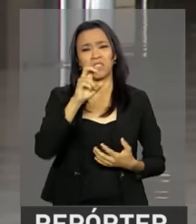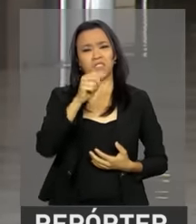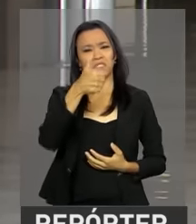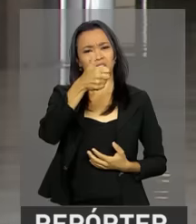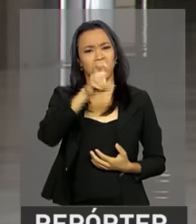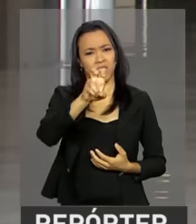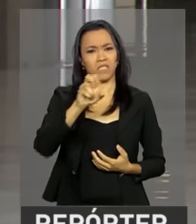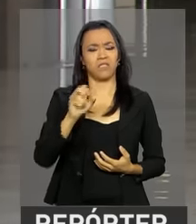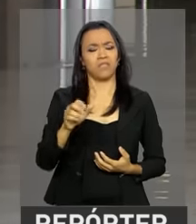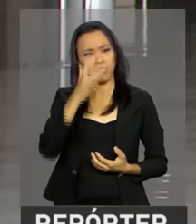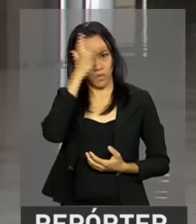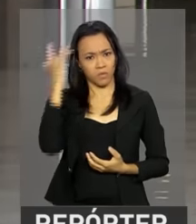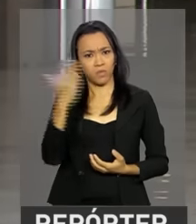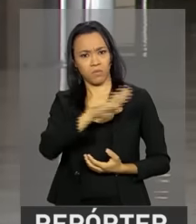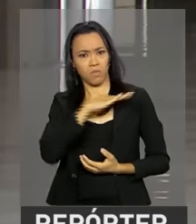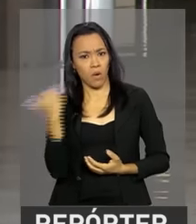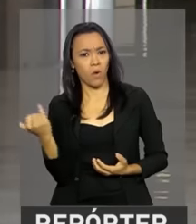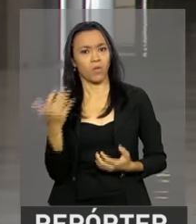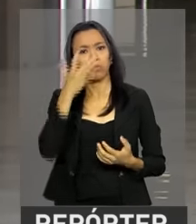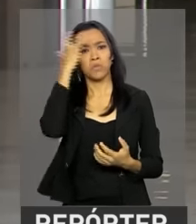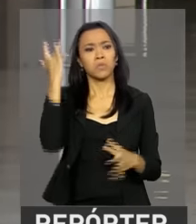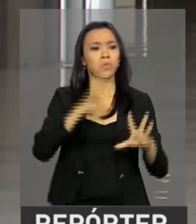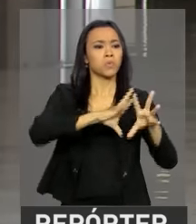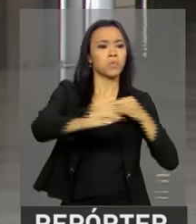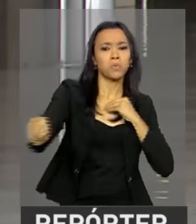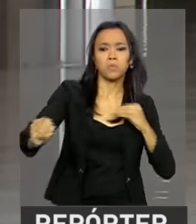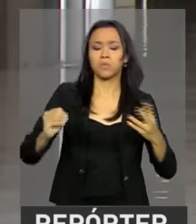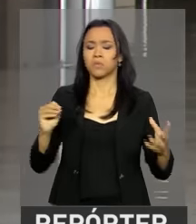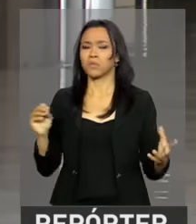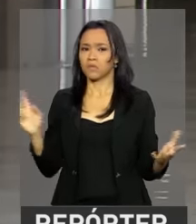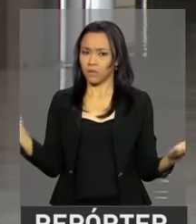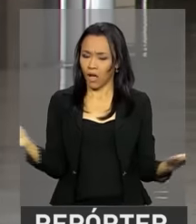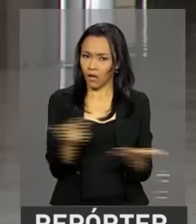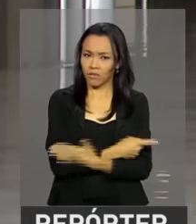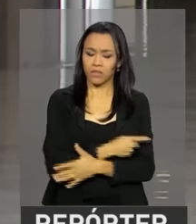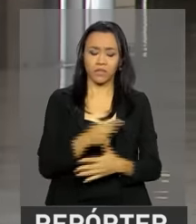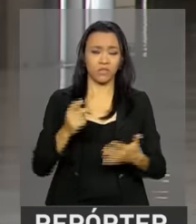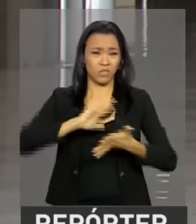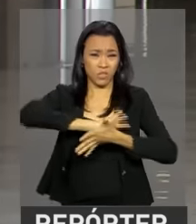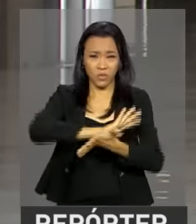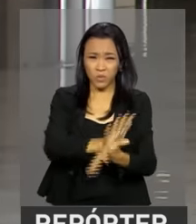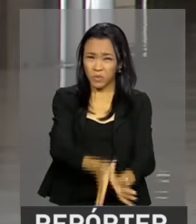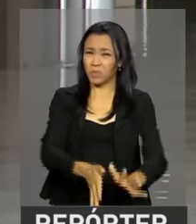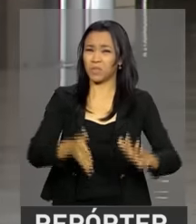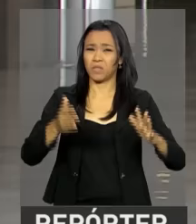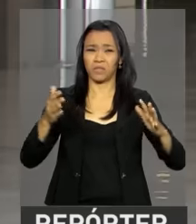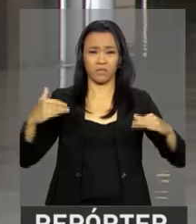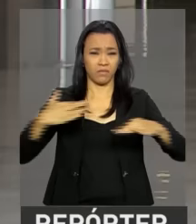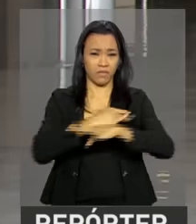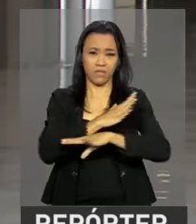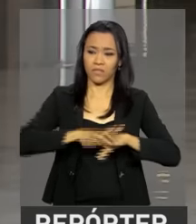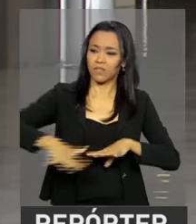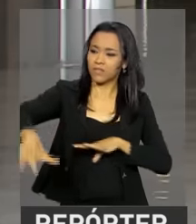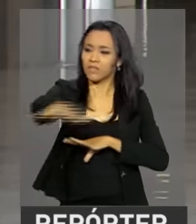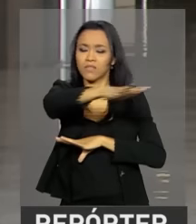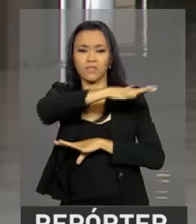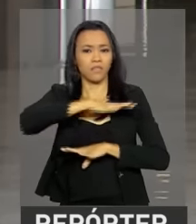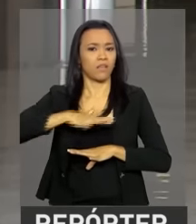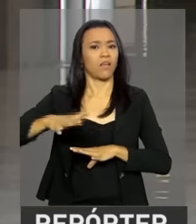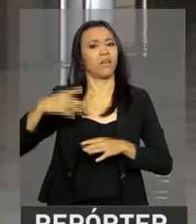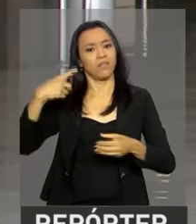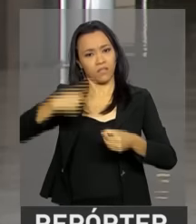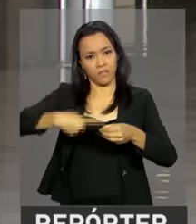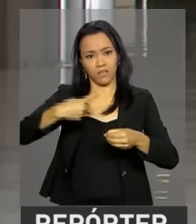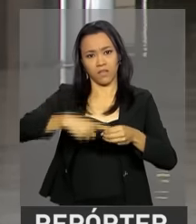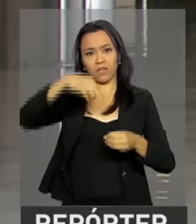mortos feridos desaparecidos causou eh muitos danos aí muitos estragos nas cidades aí da região em Mariana